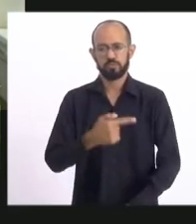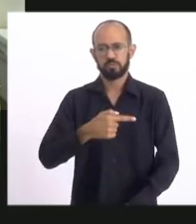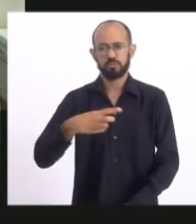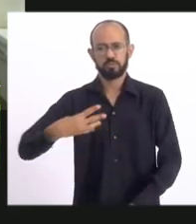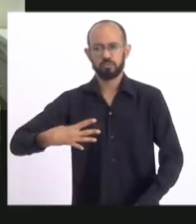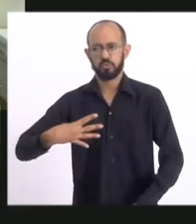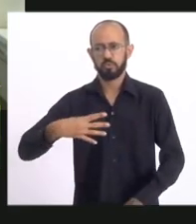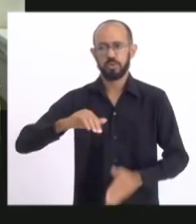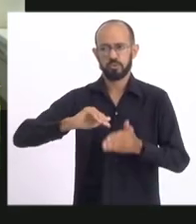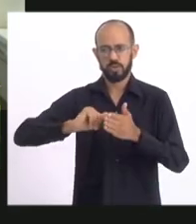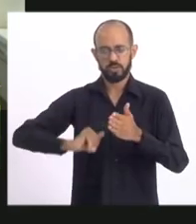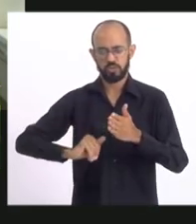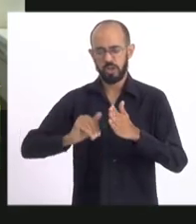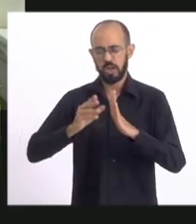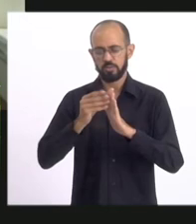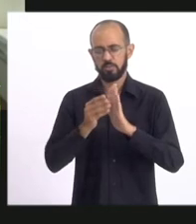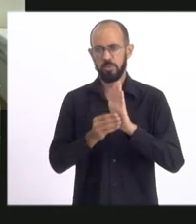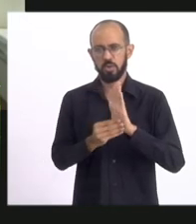74, retirado de pauta.